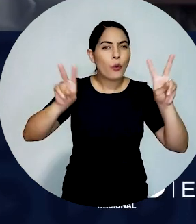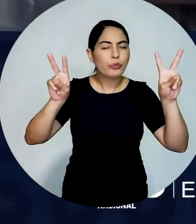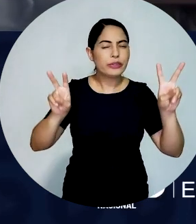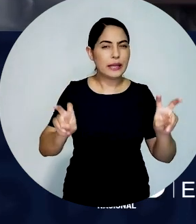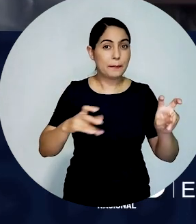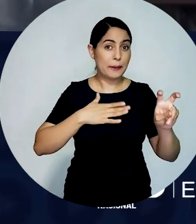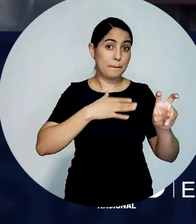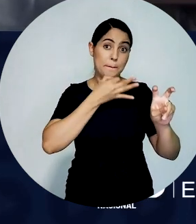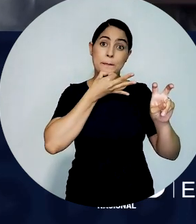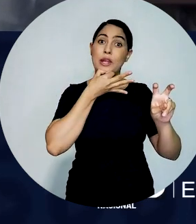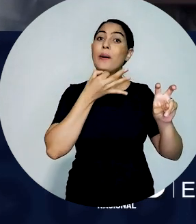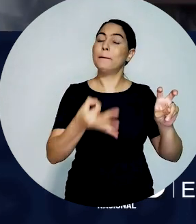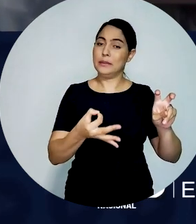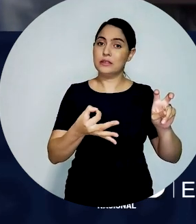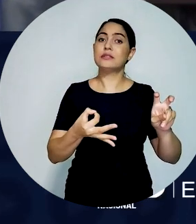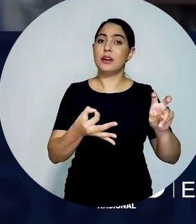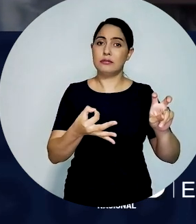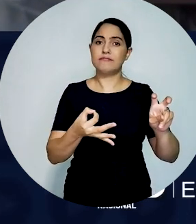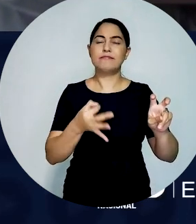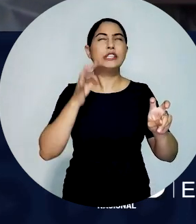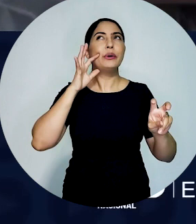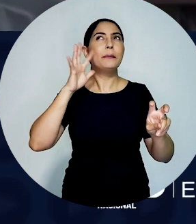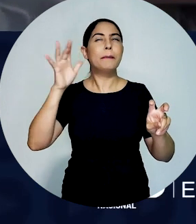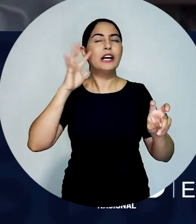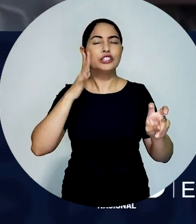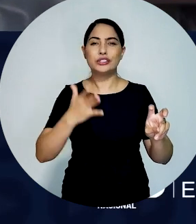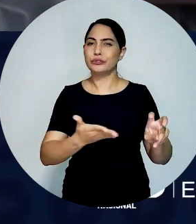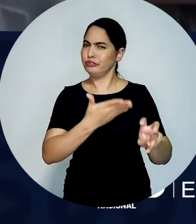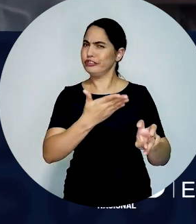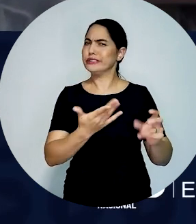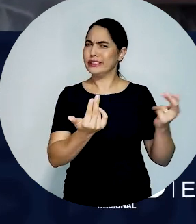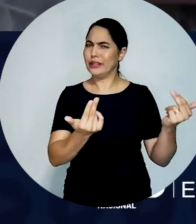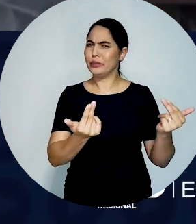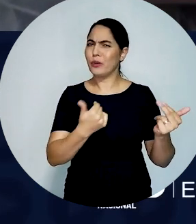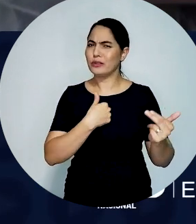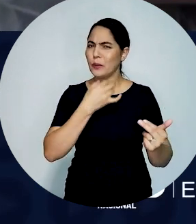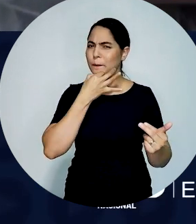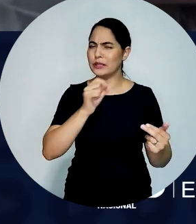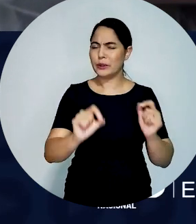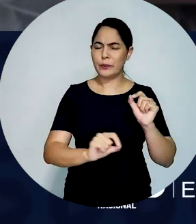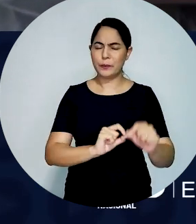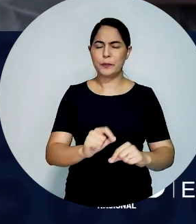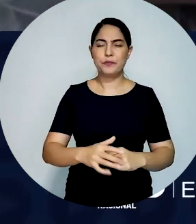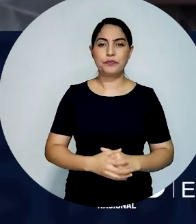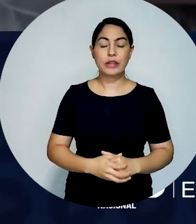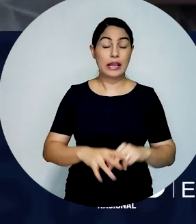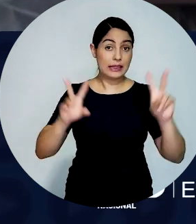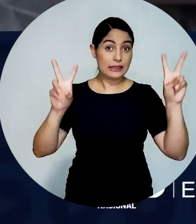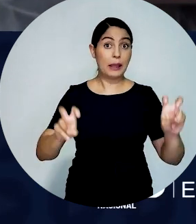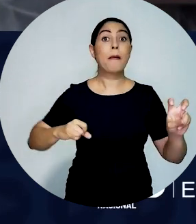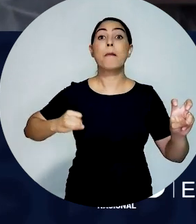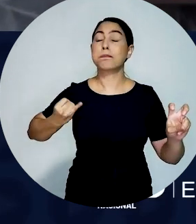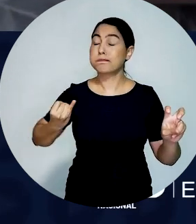pouquinho um tema que eu julgo, que eu imagino que você